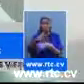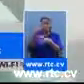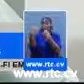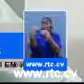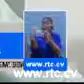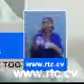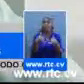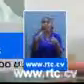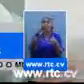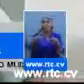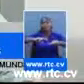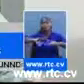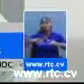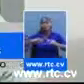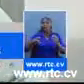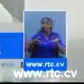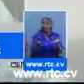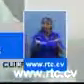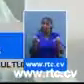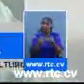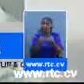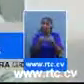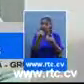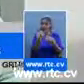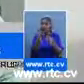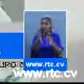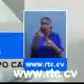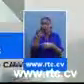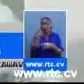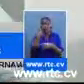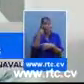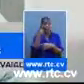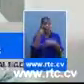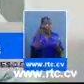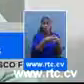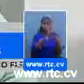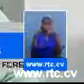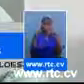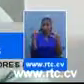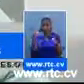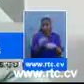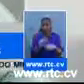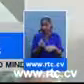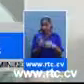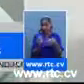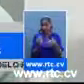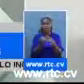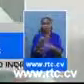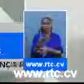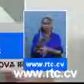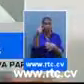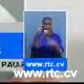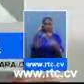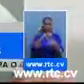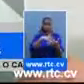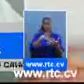municípios, incorporar a sociedade civil, o setor do conhecimento e a classe empresarial para implementar dentro